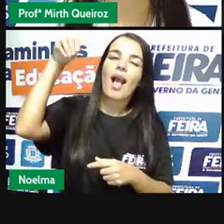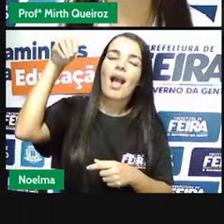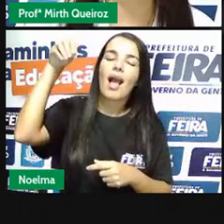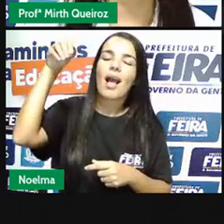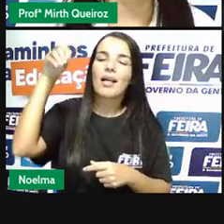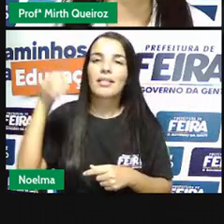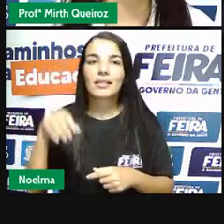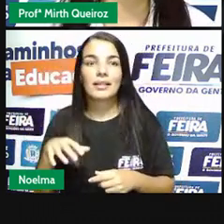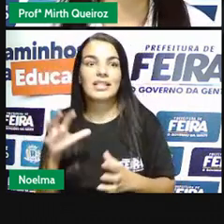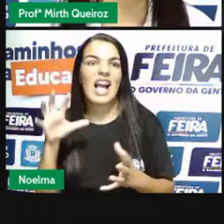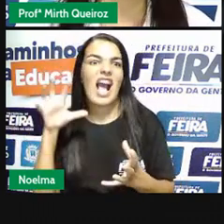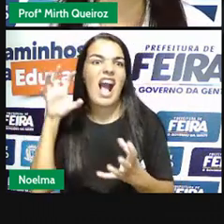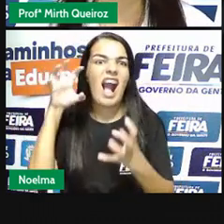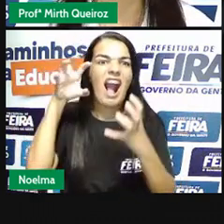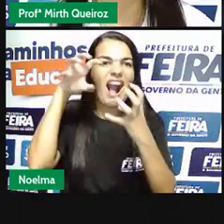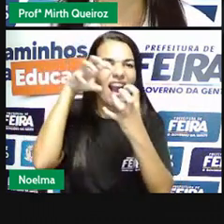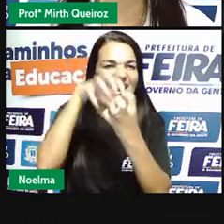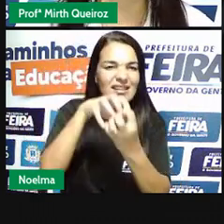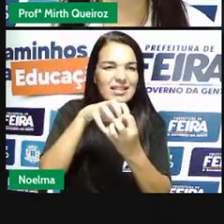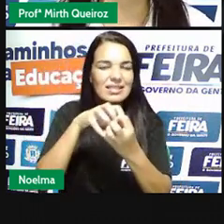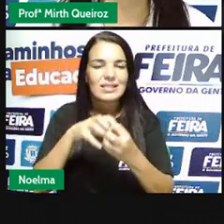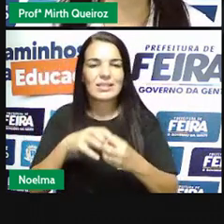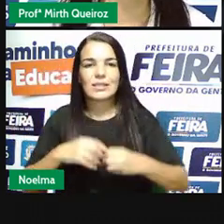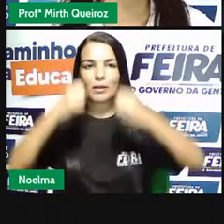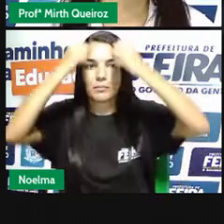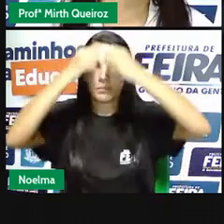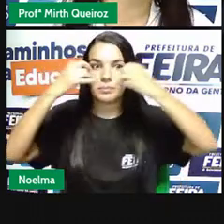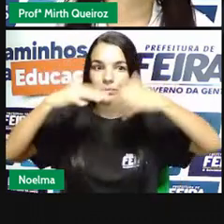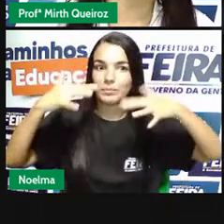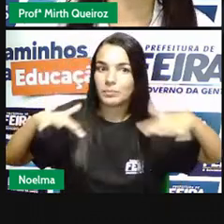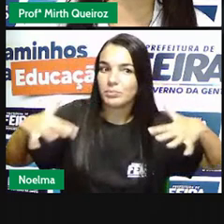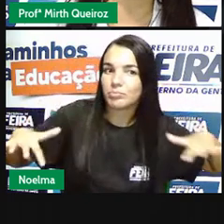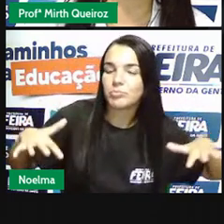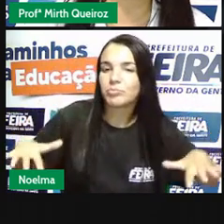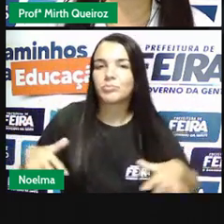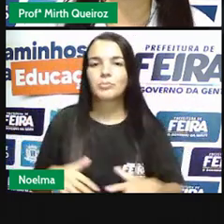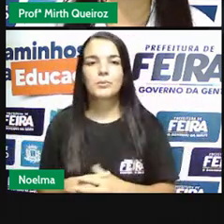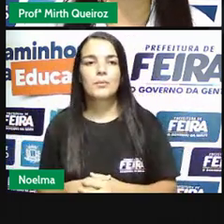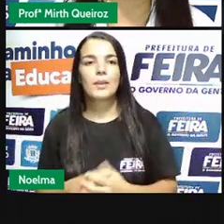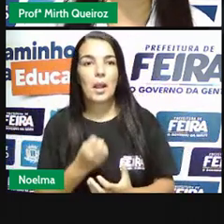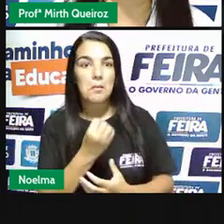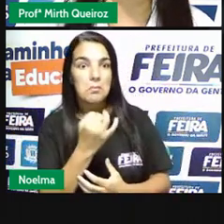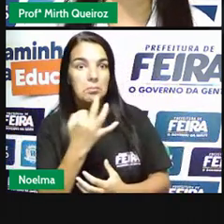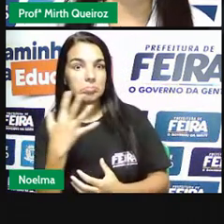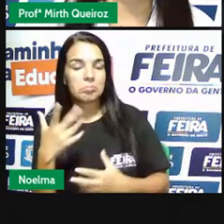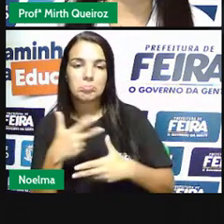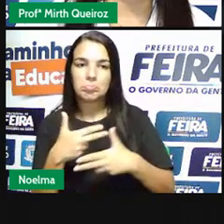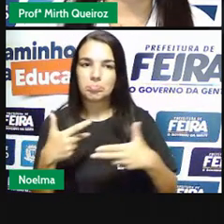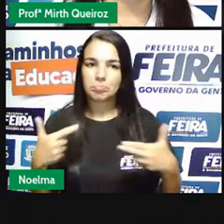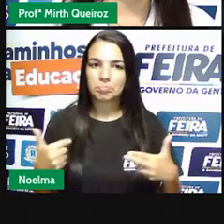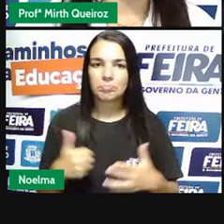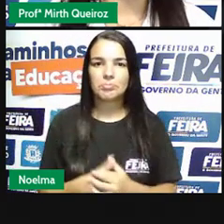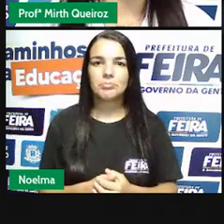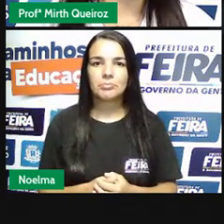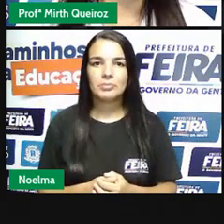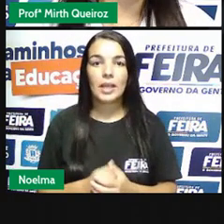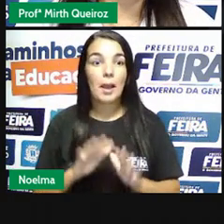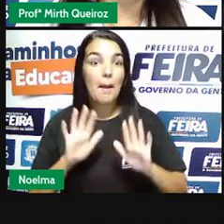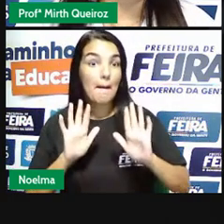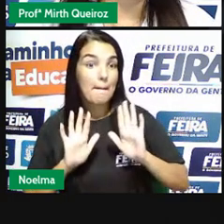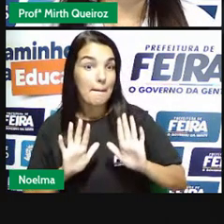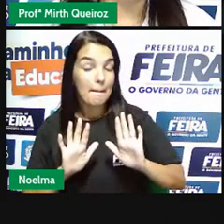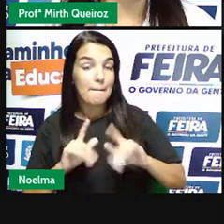dragões Feiticeiro dentre muitos outros elementos Mágicos e